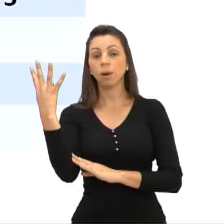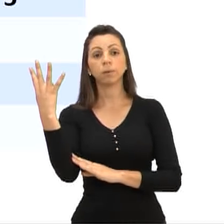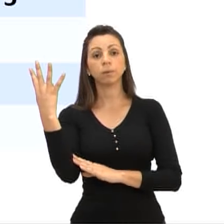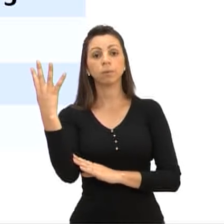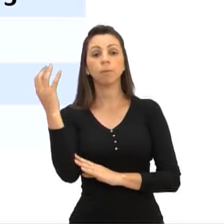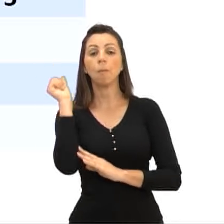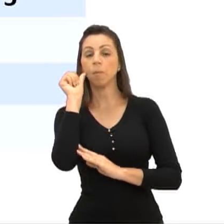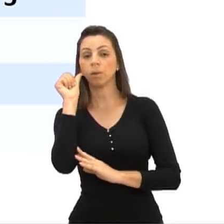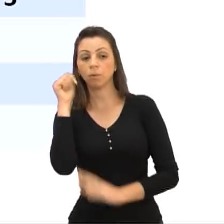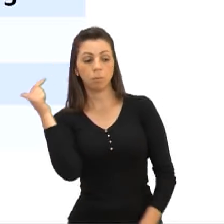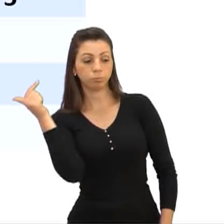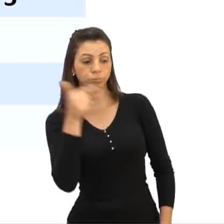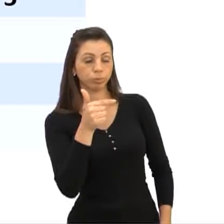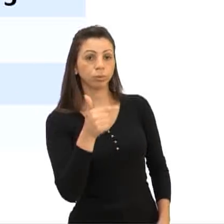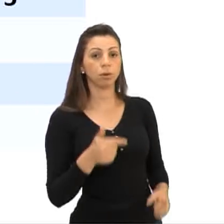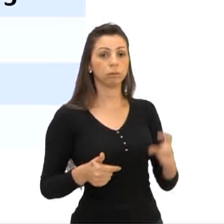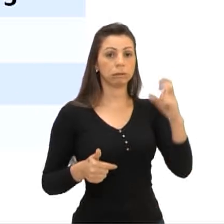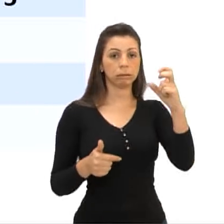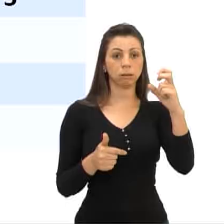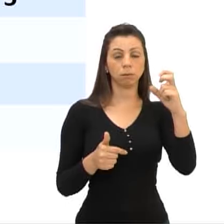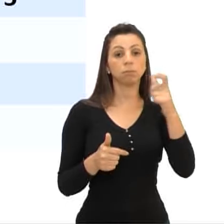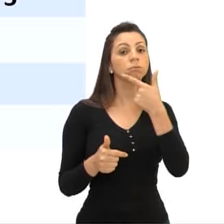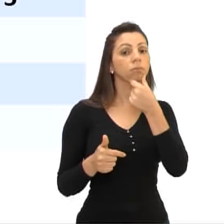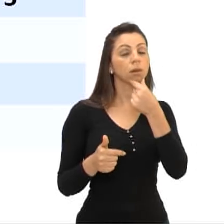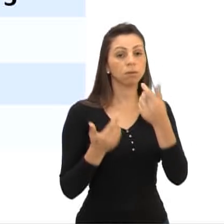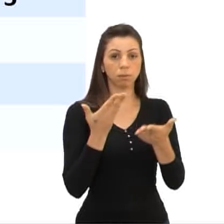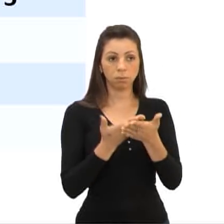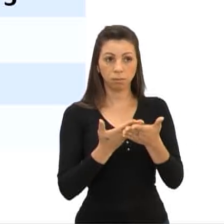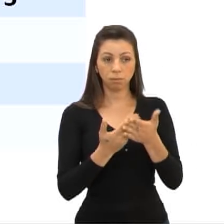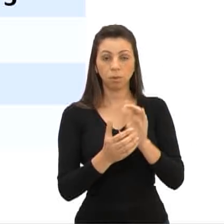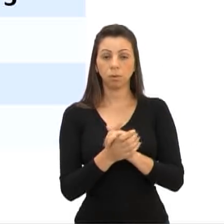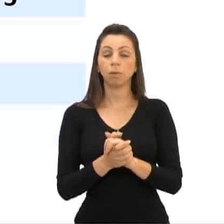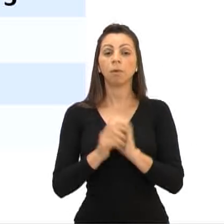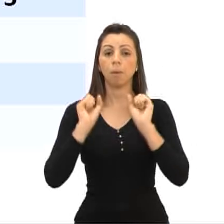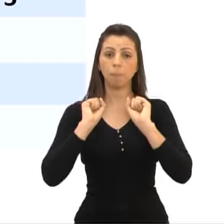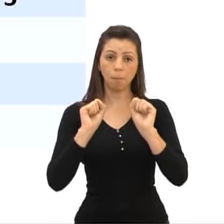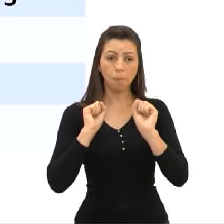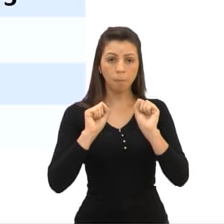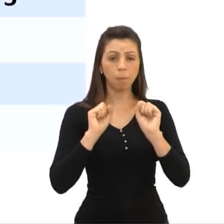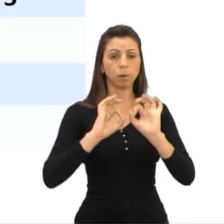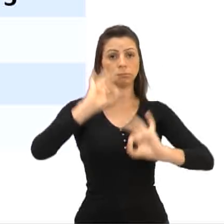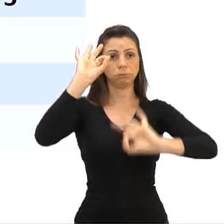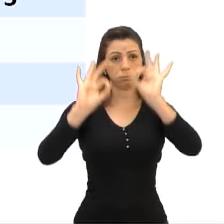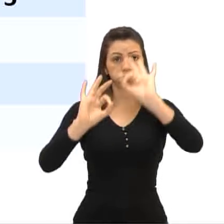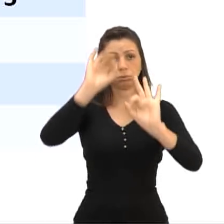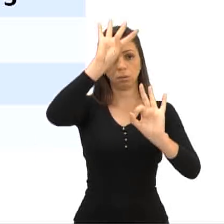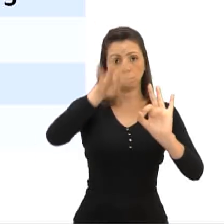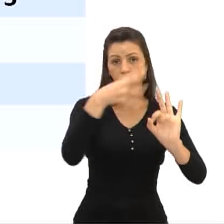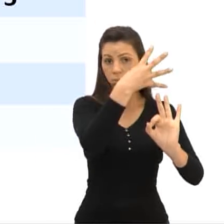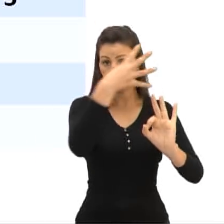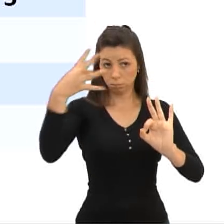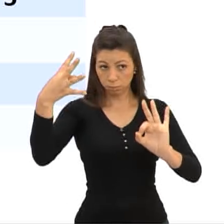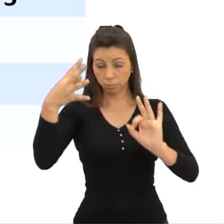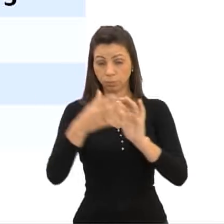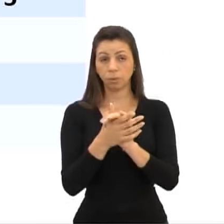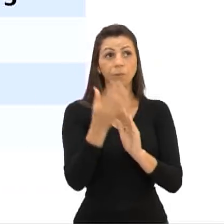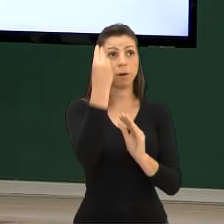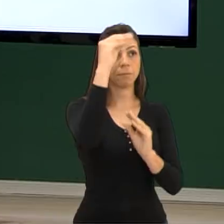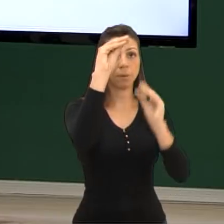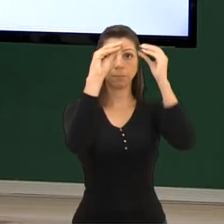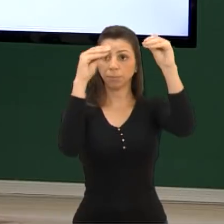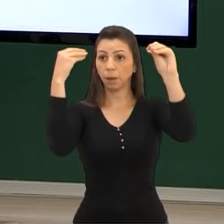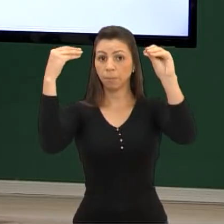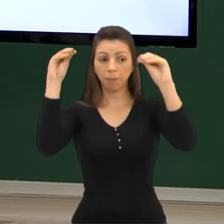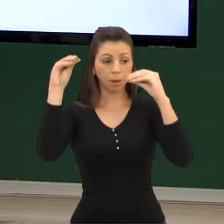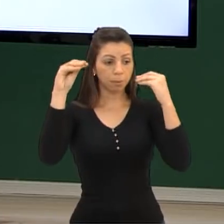meninas a 5 meninos estudando. Você pode montar uma tabela, onde vai preenchendo ela e organizando